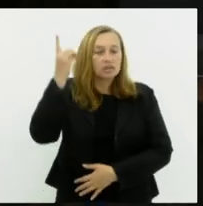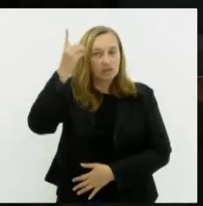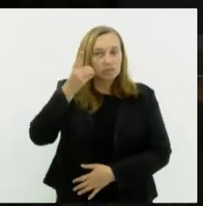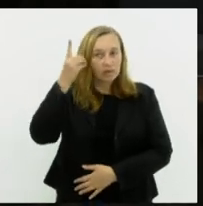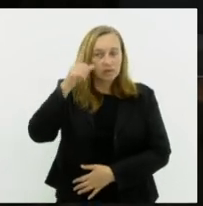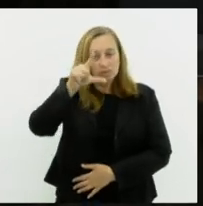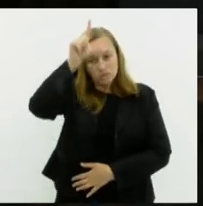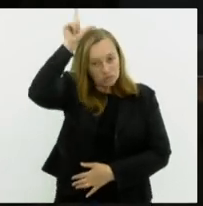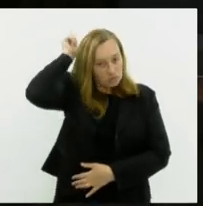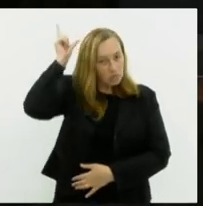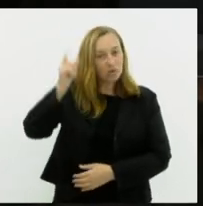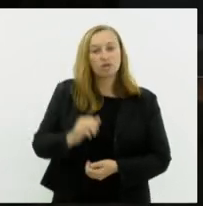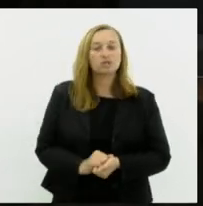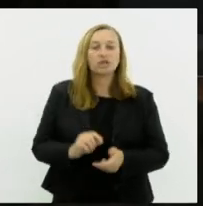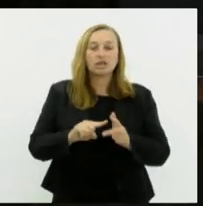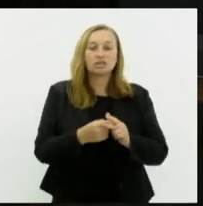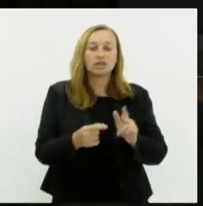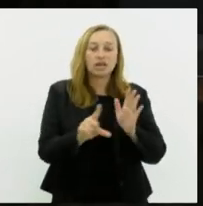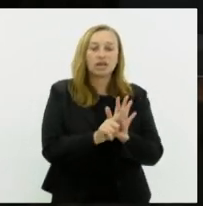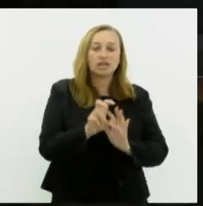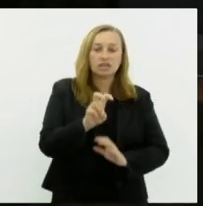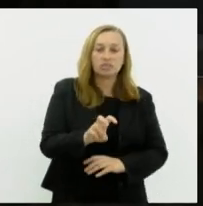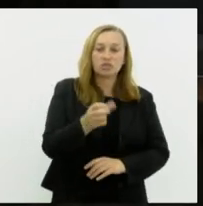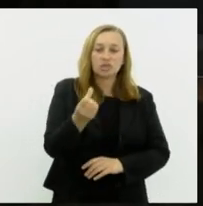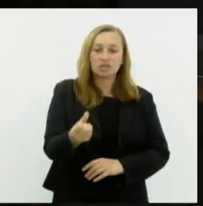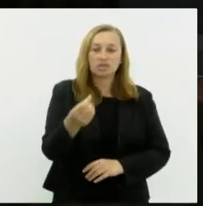deputado Luiz Paulo, que altera a lei